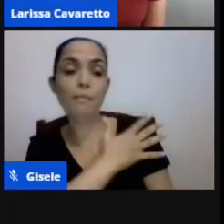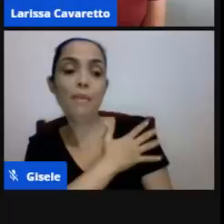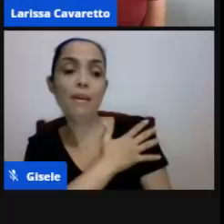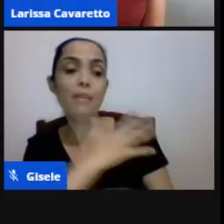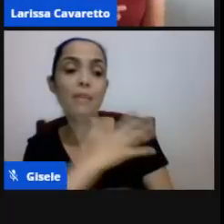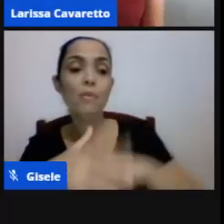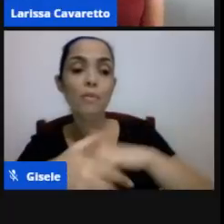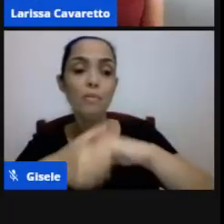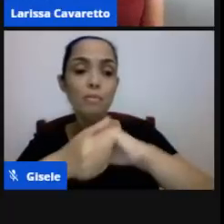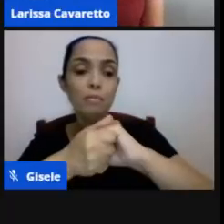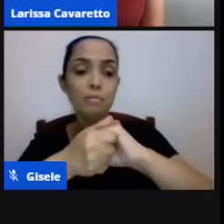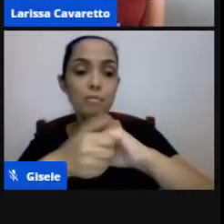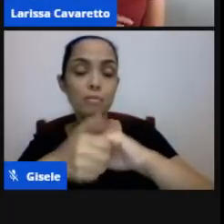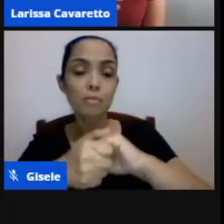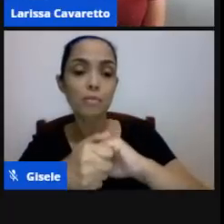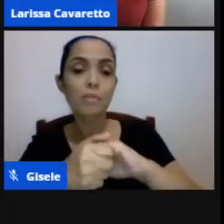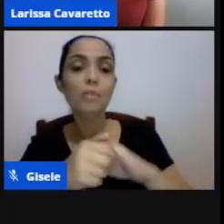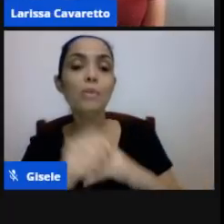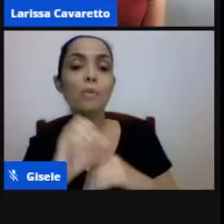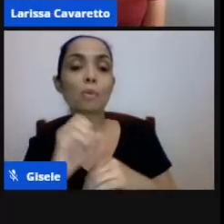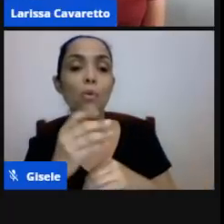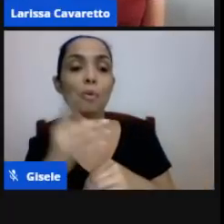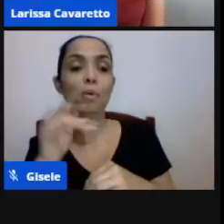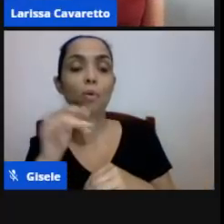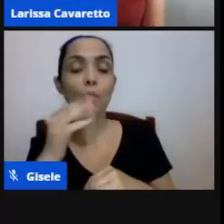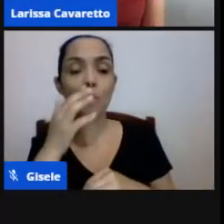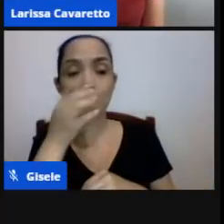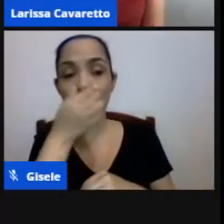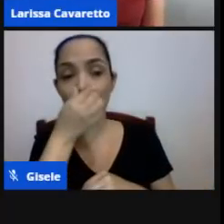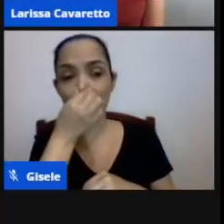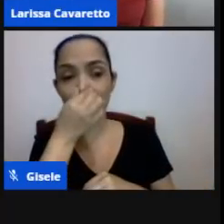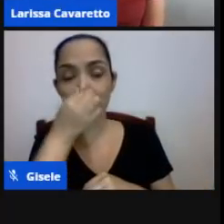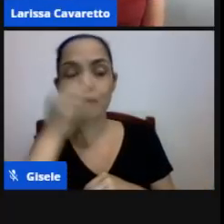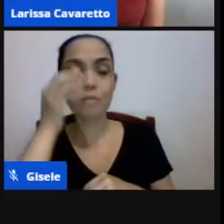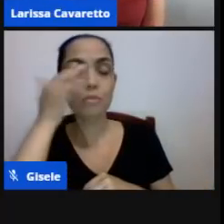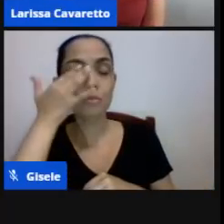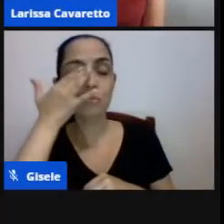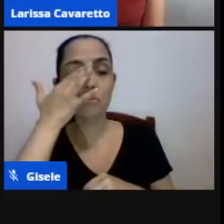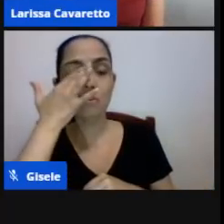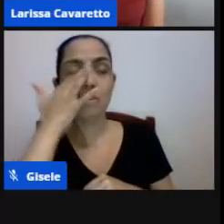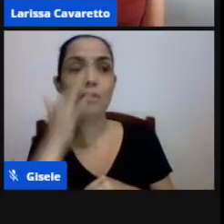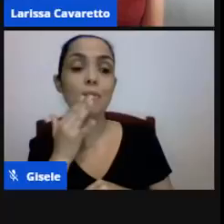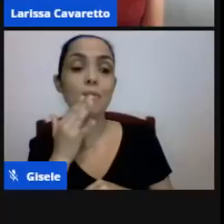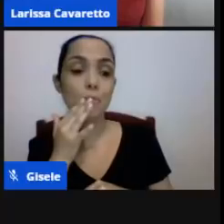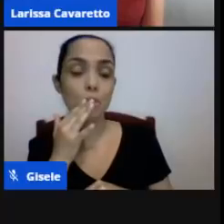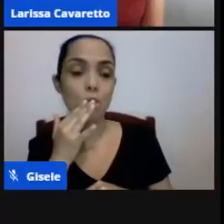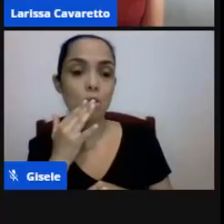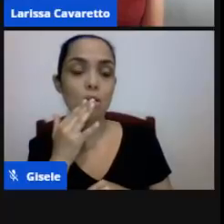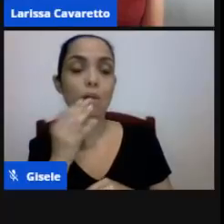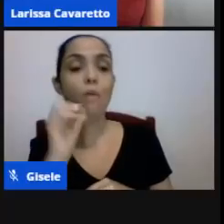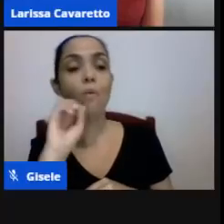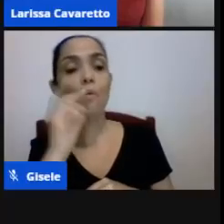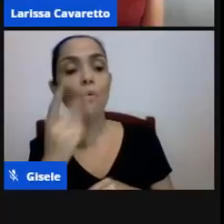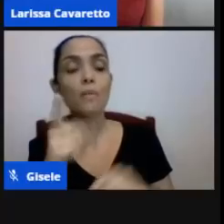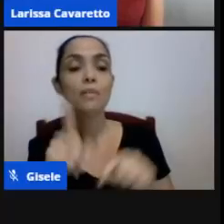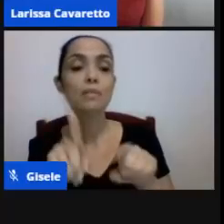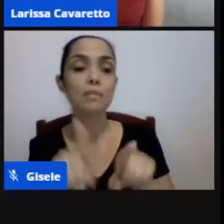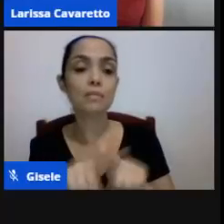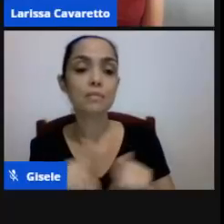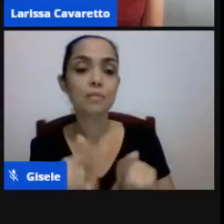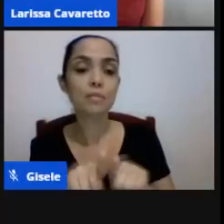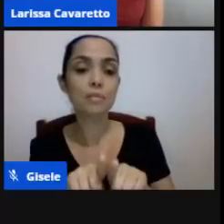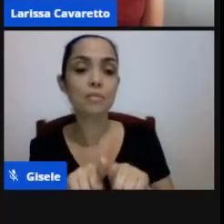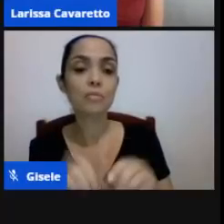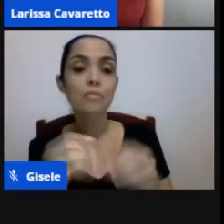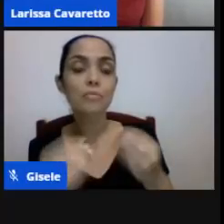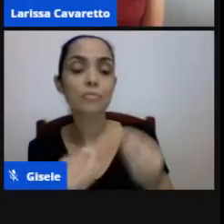outra pessoa e logo em seguida encosta no nariz, nos olhos e na boca. E também existe uma transmissão que a gente chama de transmissão indireta